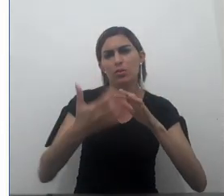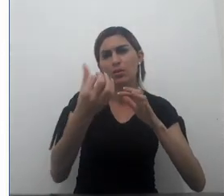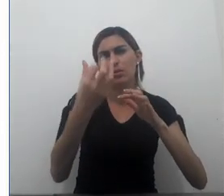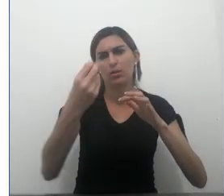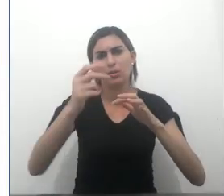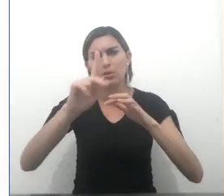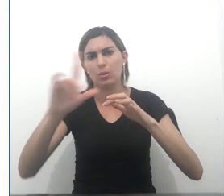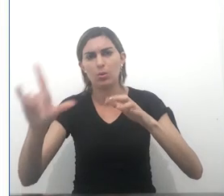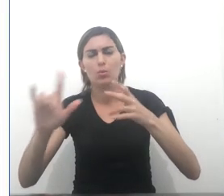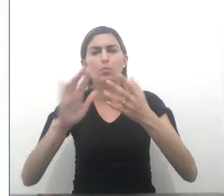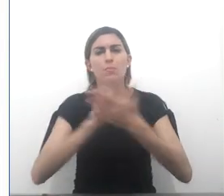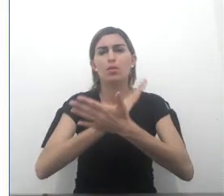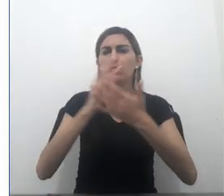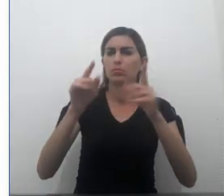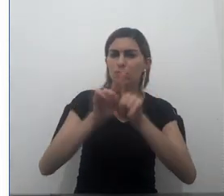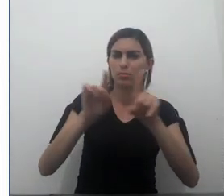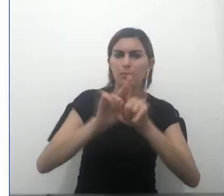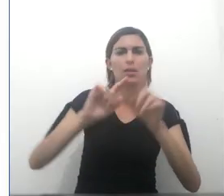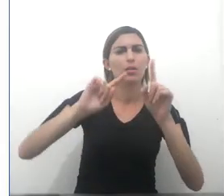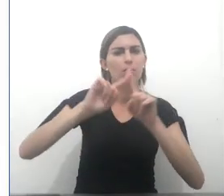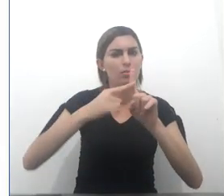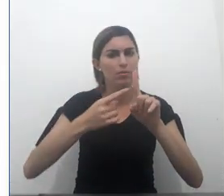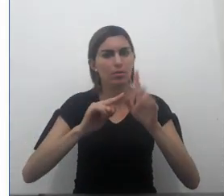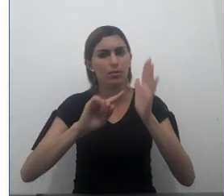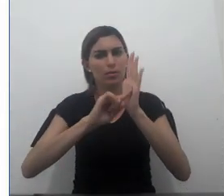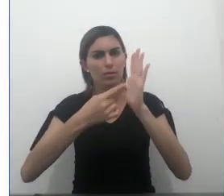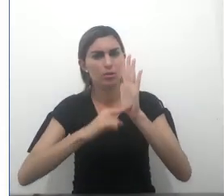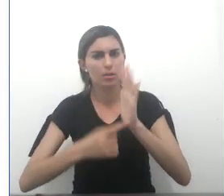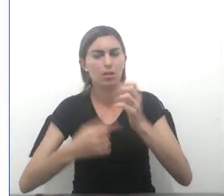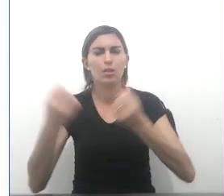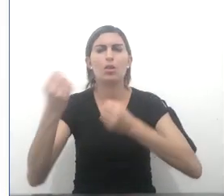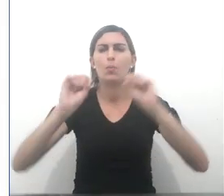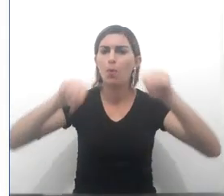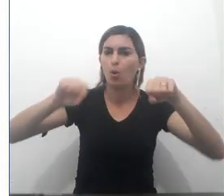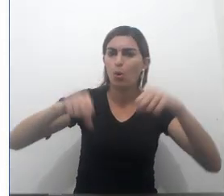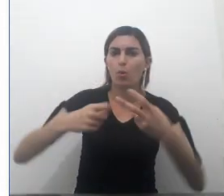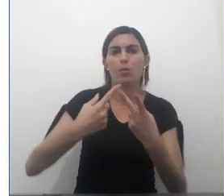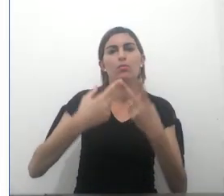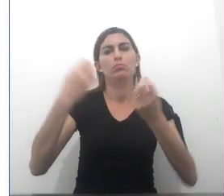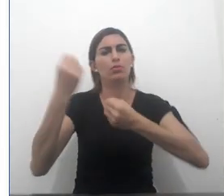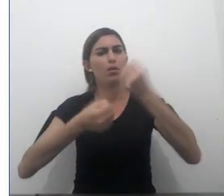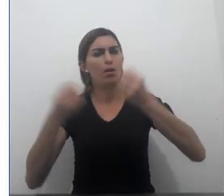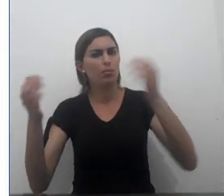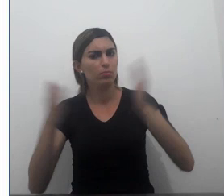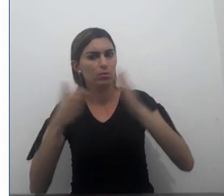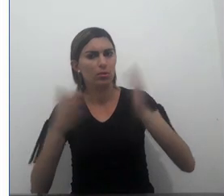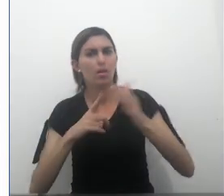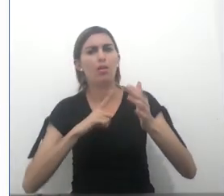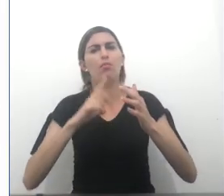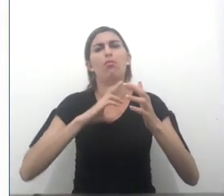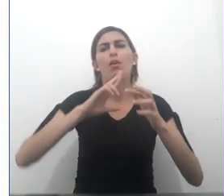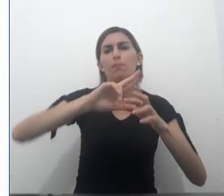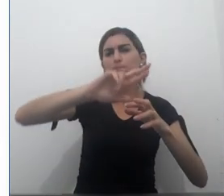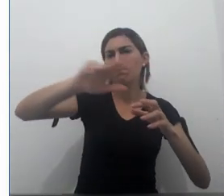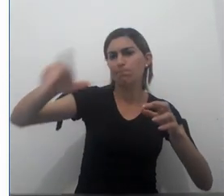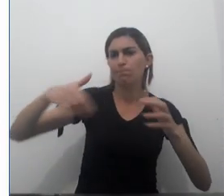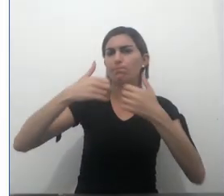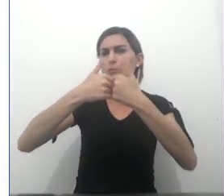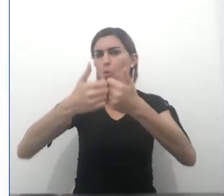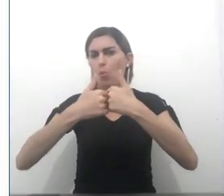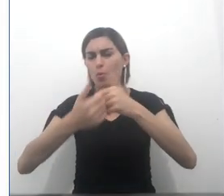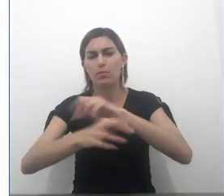por hora, mas existem também alguns critérios para automóveis, para motocicletas, para ônibus, para